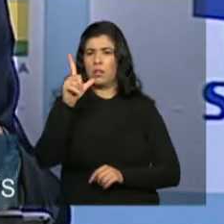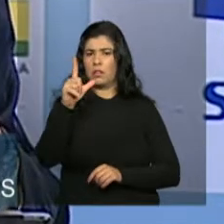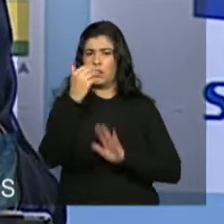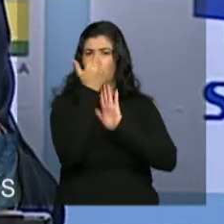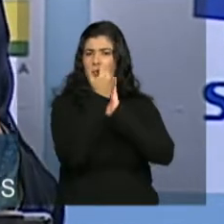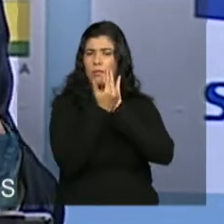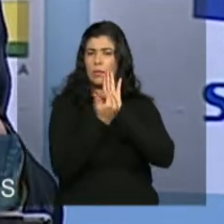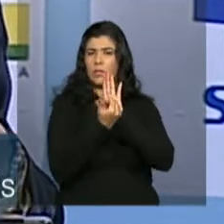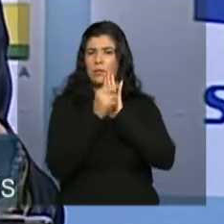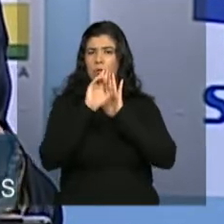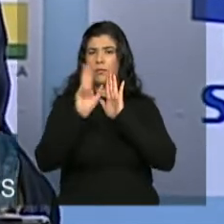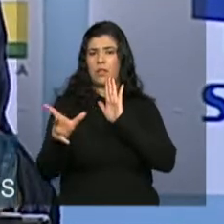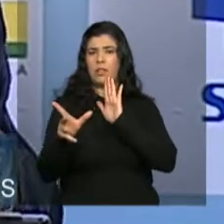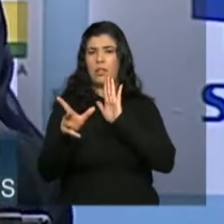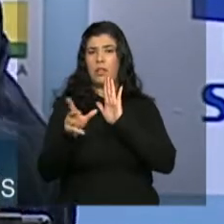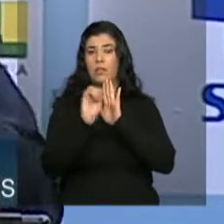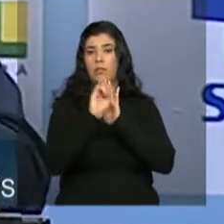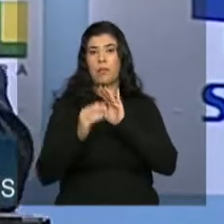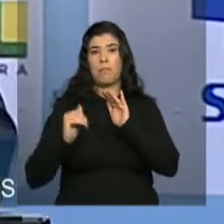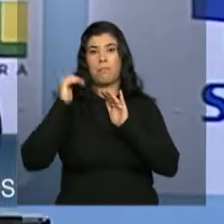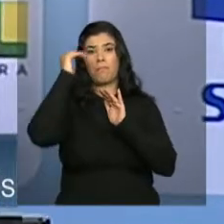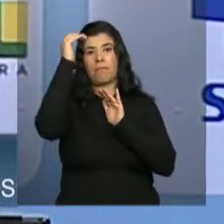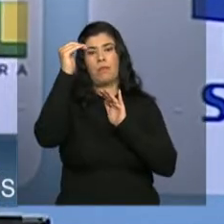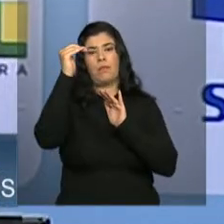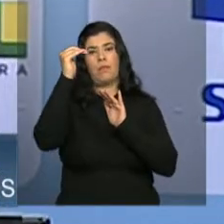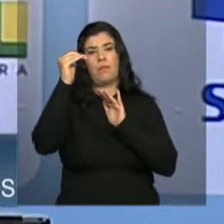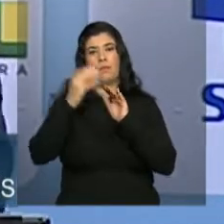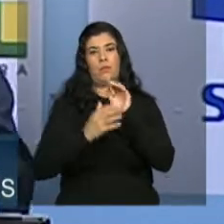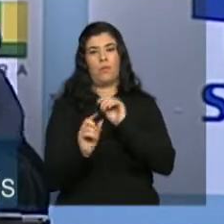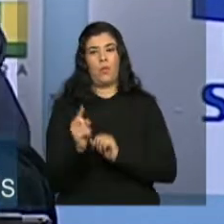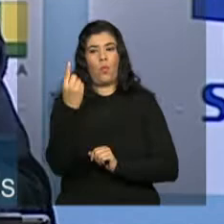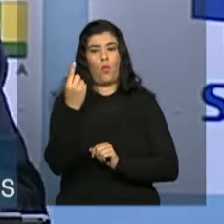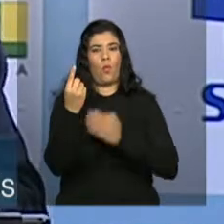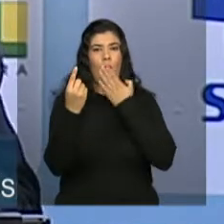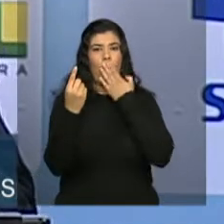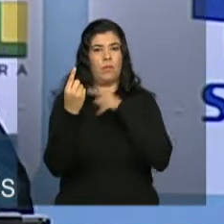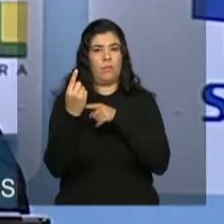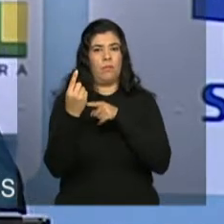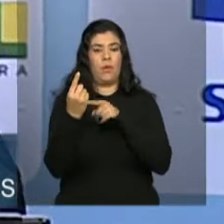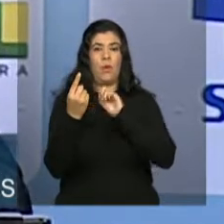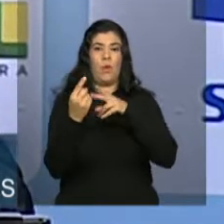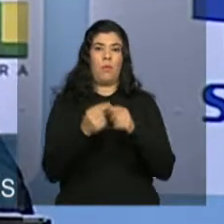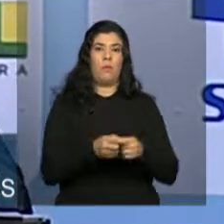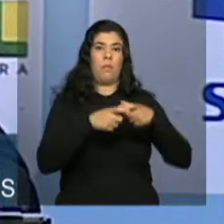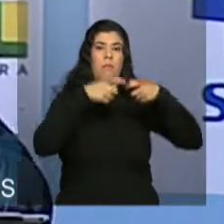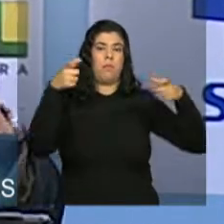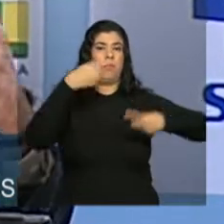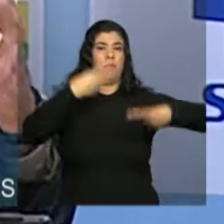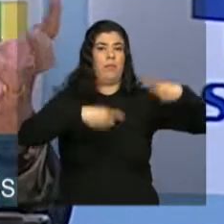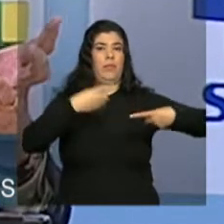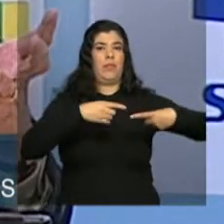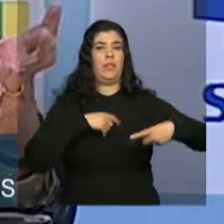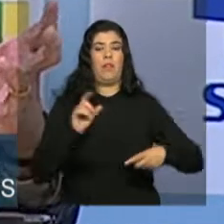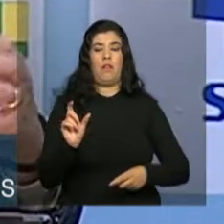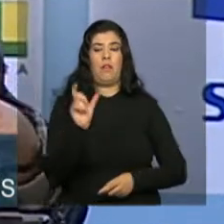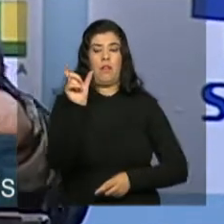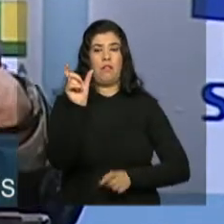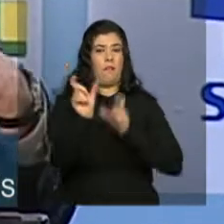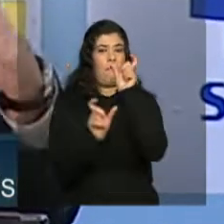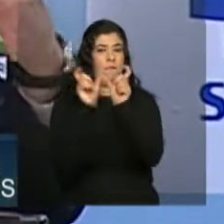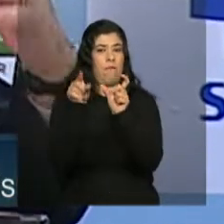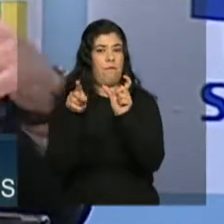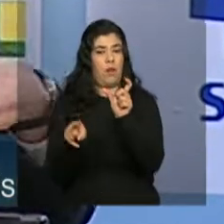maior grau de monopólio ou maior grau de concorrência então com isso essa forma ela gera um valor